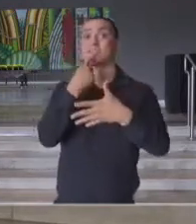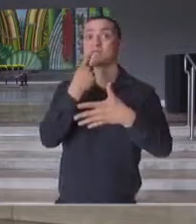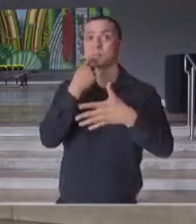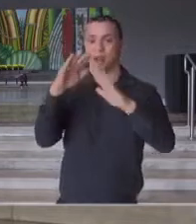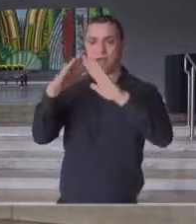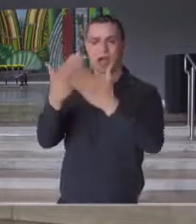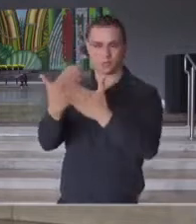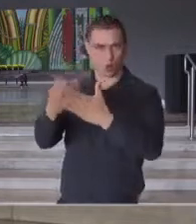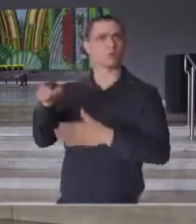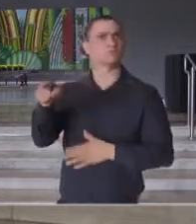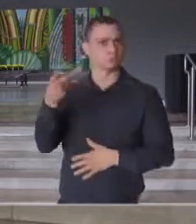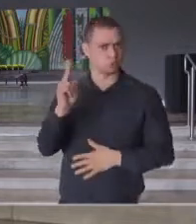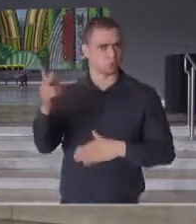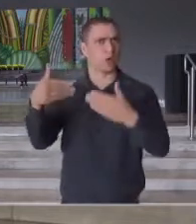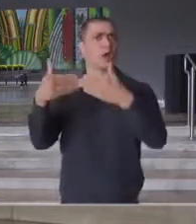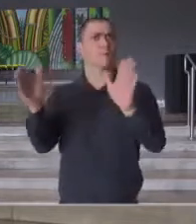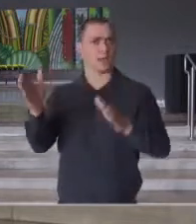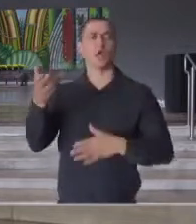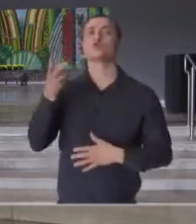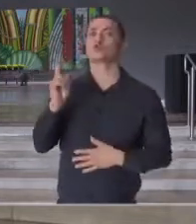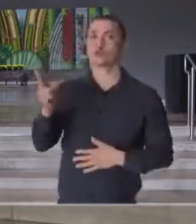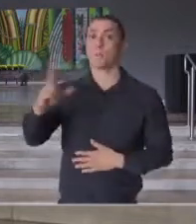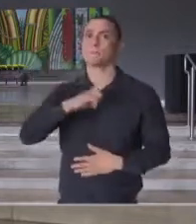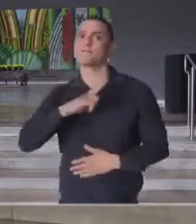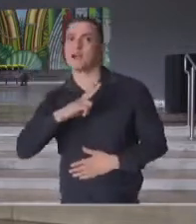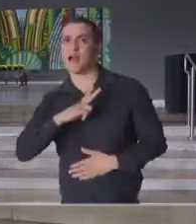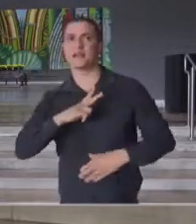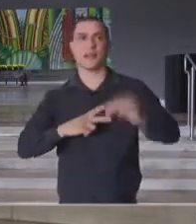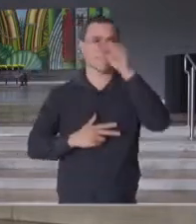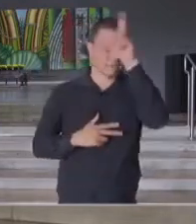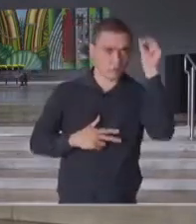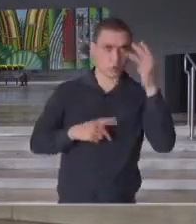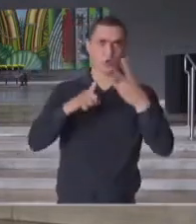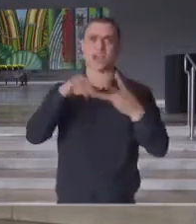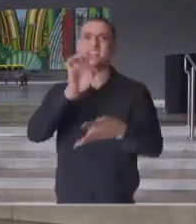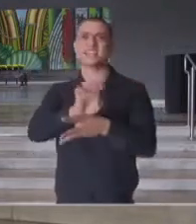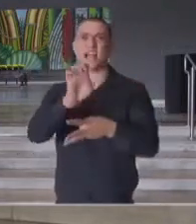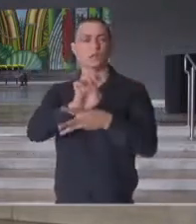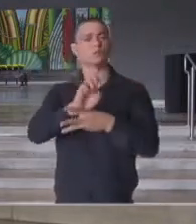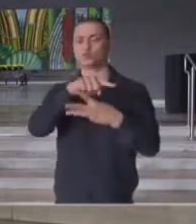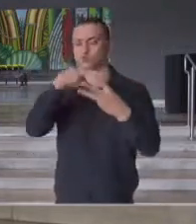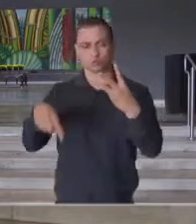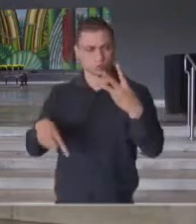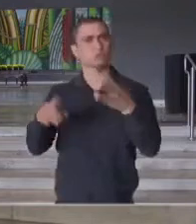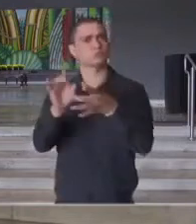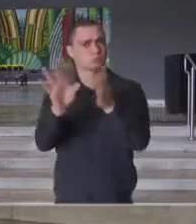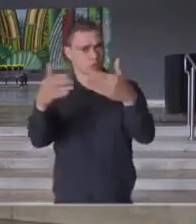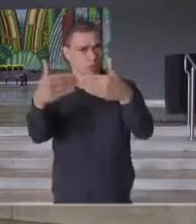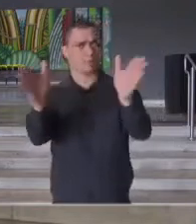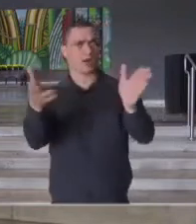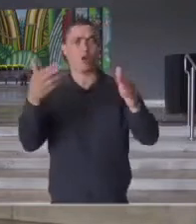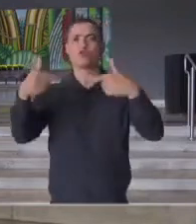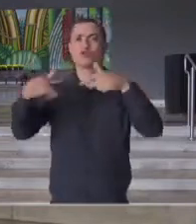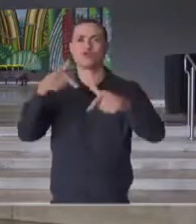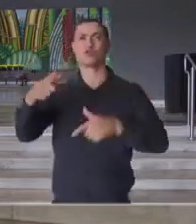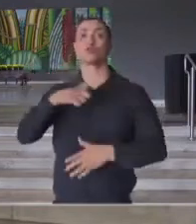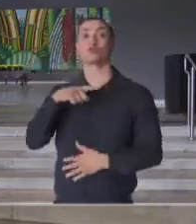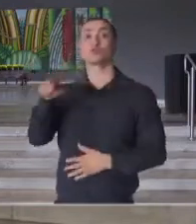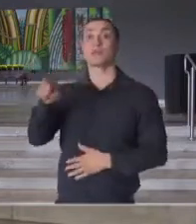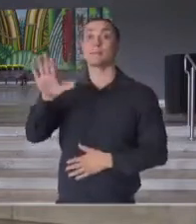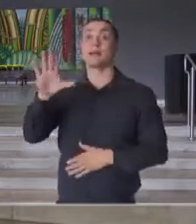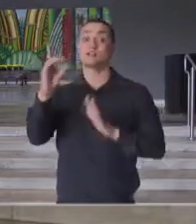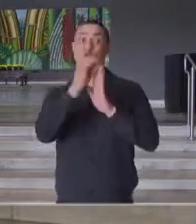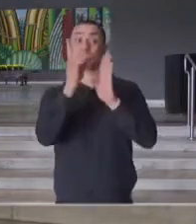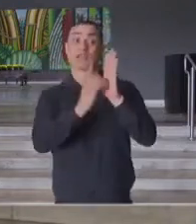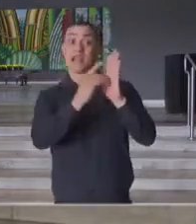sim prioridades, continuam as escolas privadas, as municipais e as estaduais autorizadas a funcionar nos termos do decreto